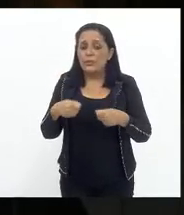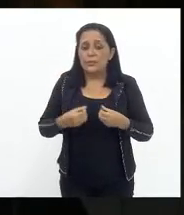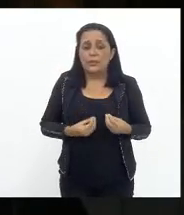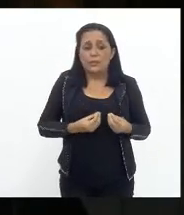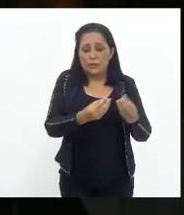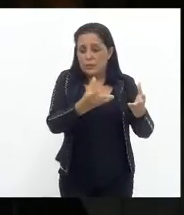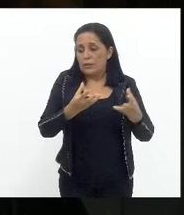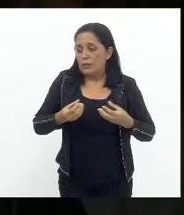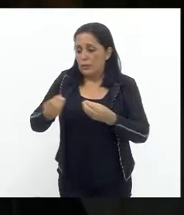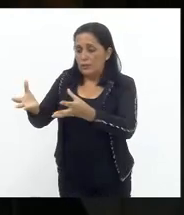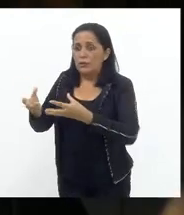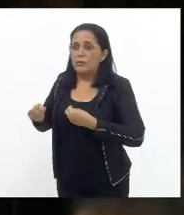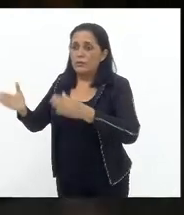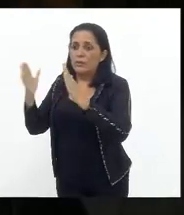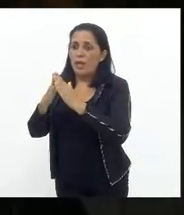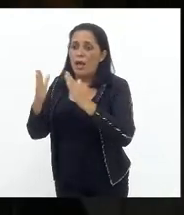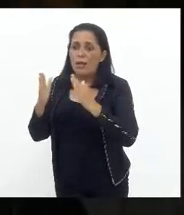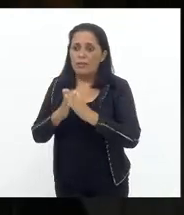domiciliares.